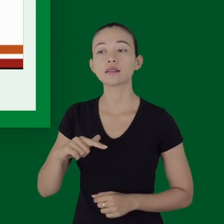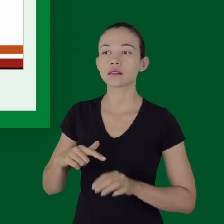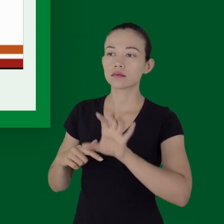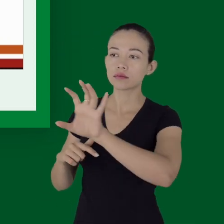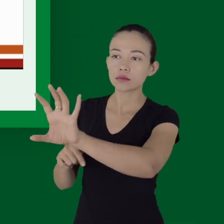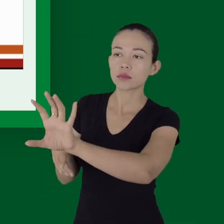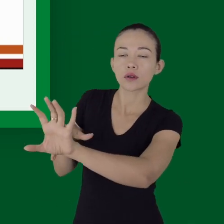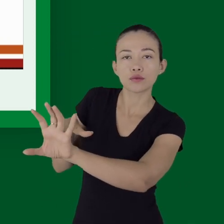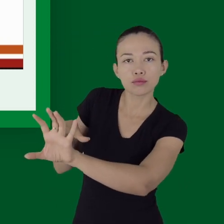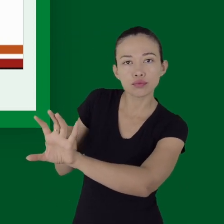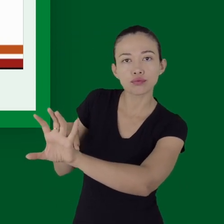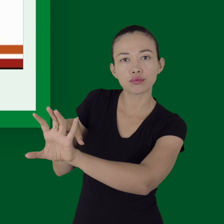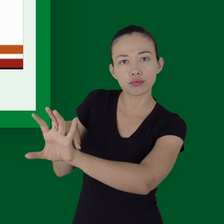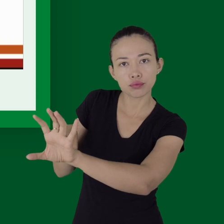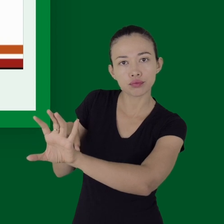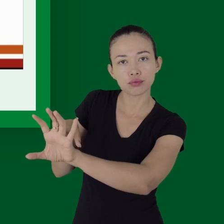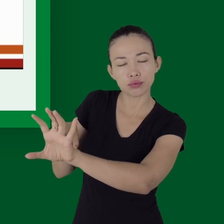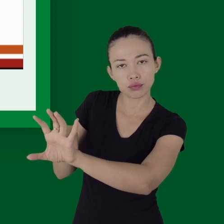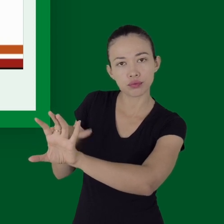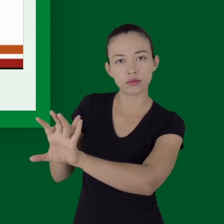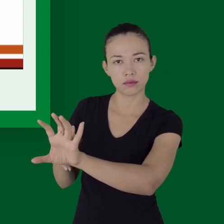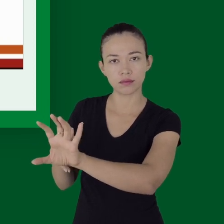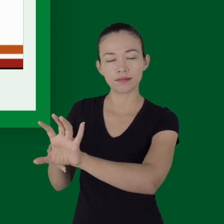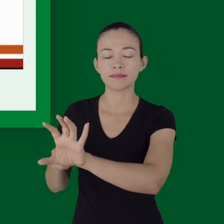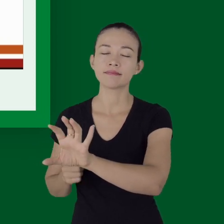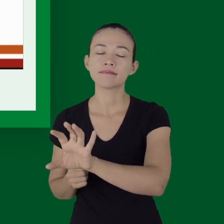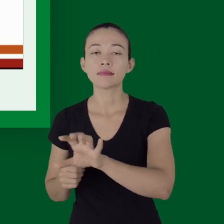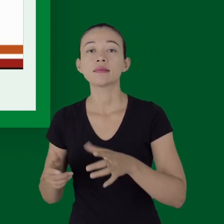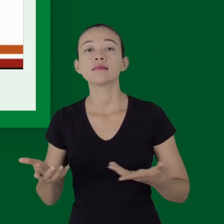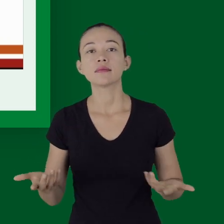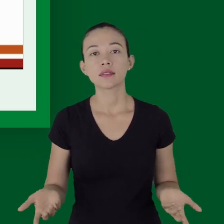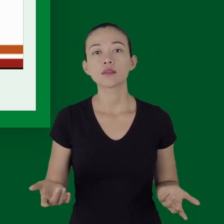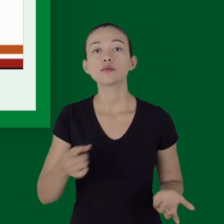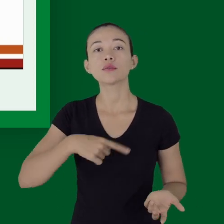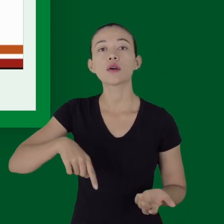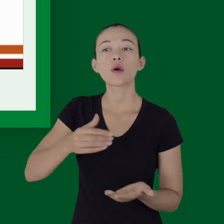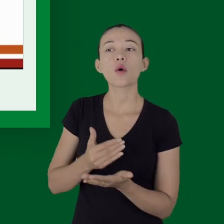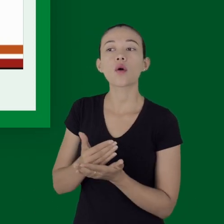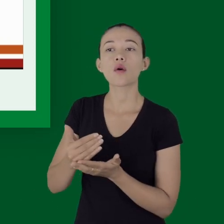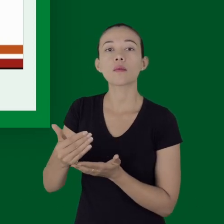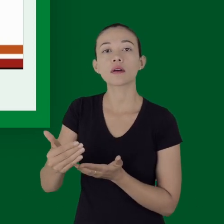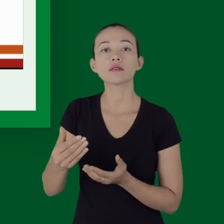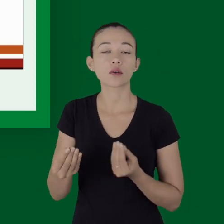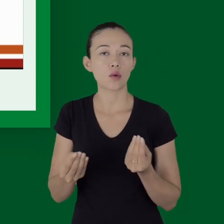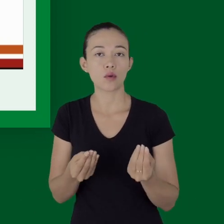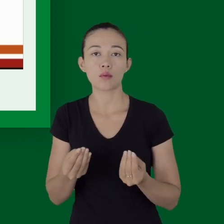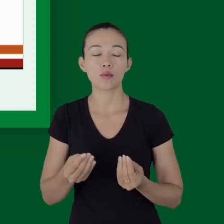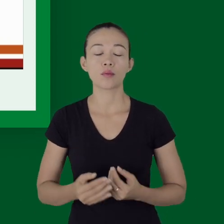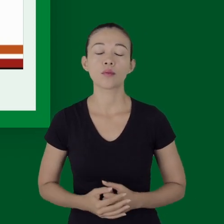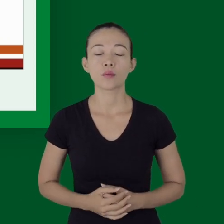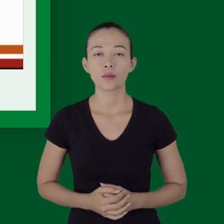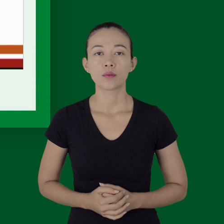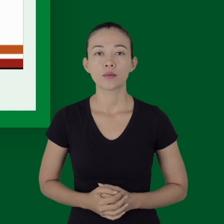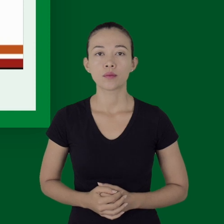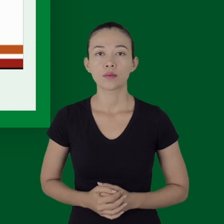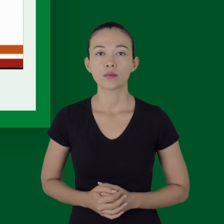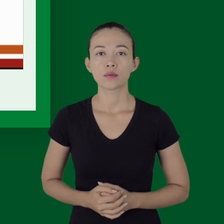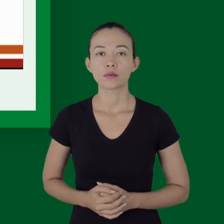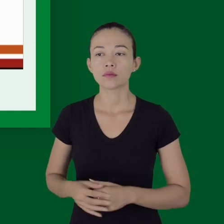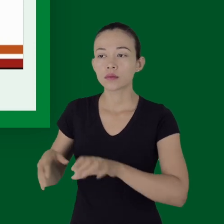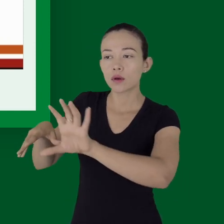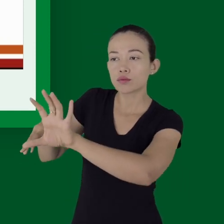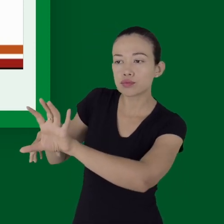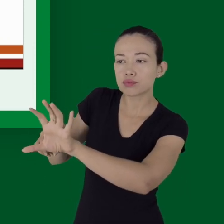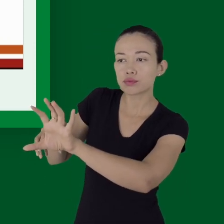respiratórios. Então, assim, a gente vai inicialmente setar a frequência respiratória ali 10, normalmente de